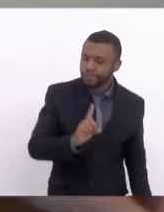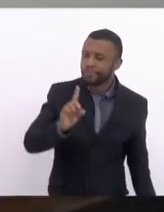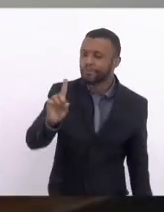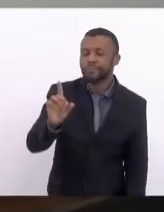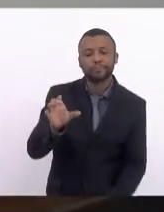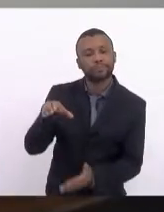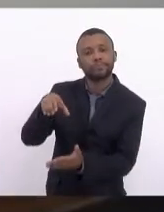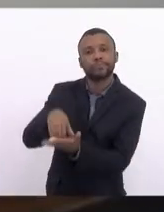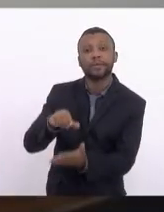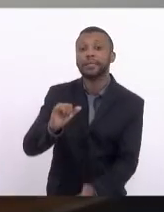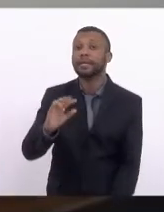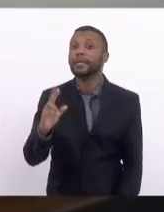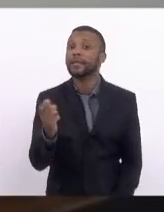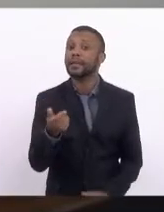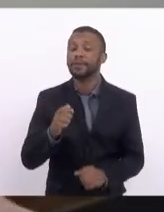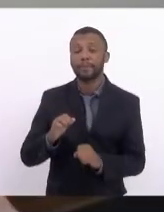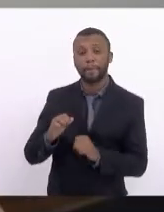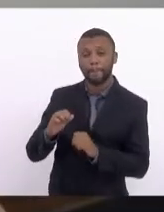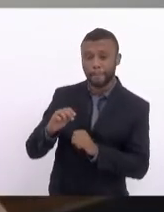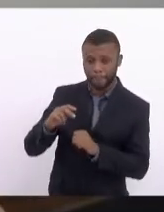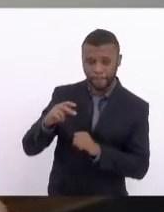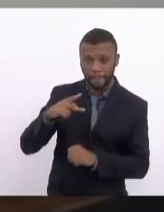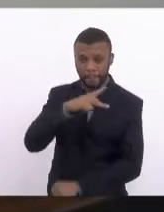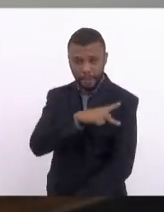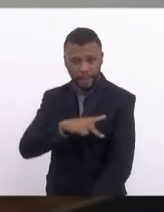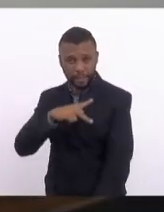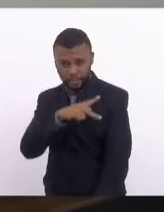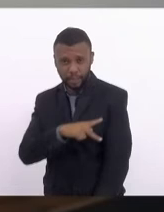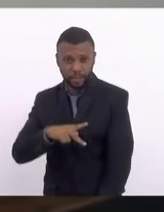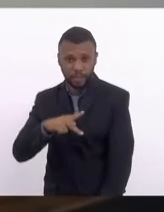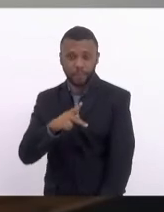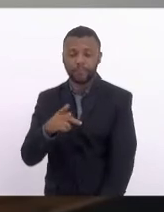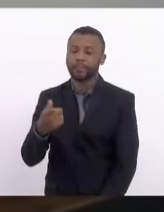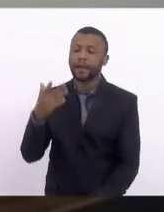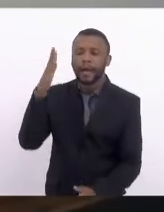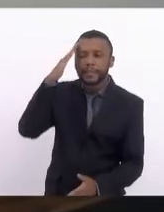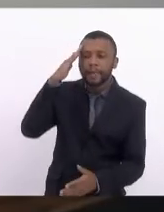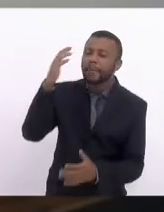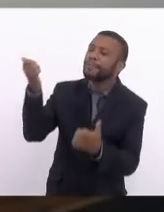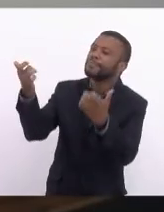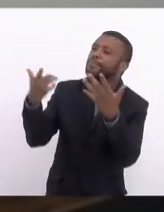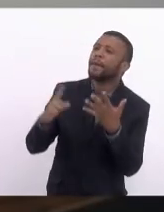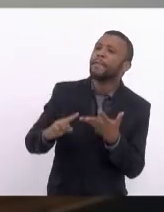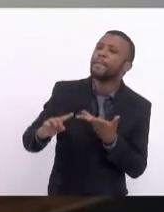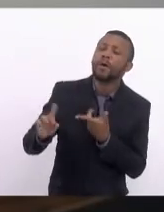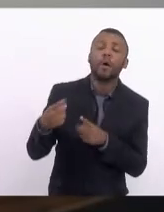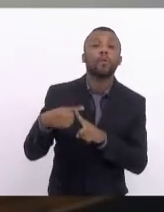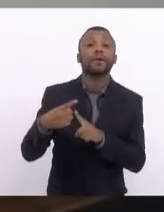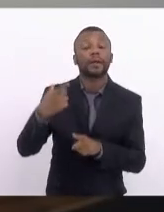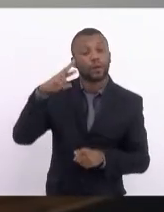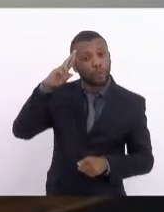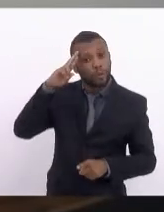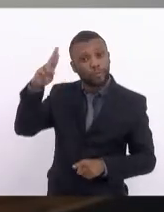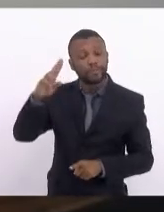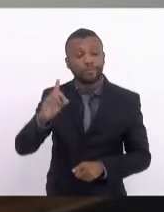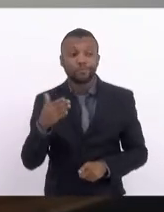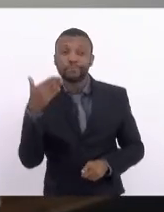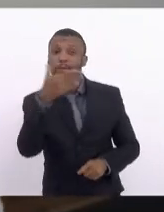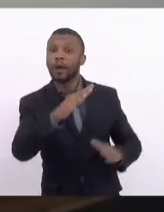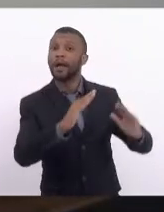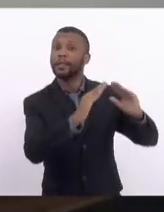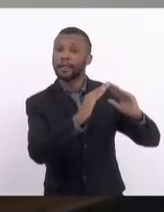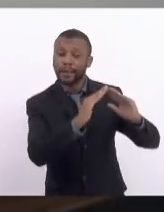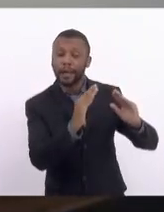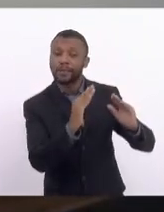de Paquetá para saber o que está acontecendo, por que o encarregado da empresa não vai fazer a marcação e o registro do consumo